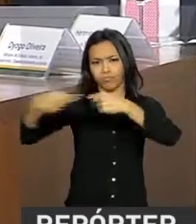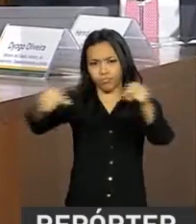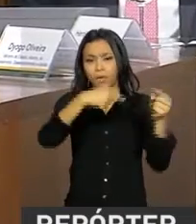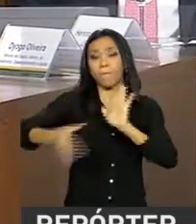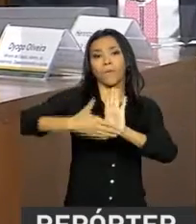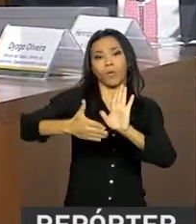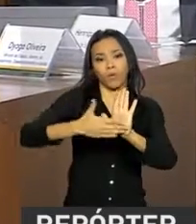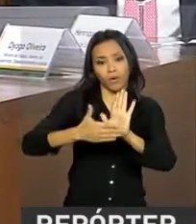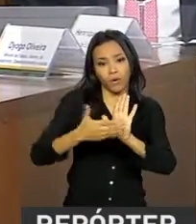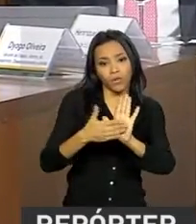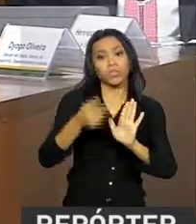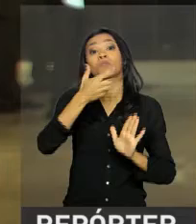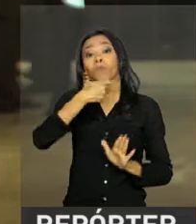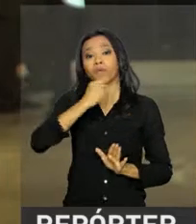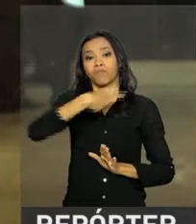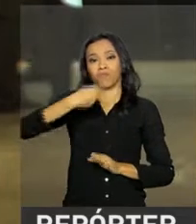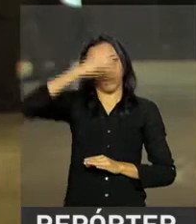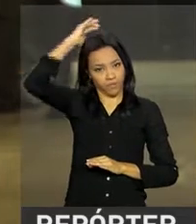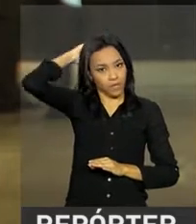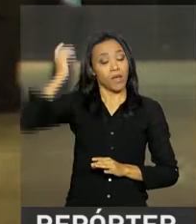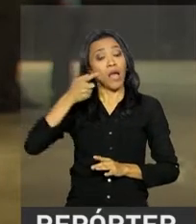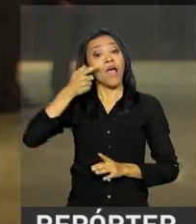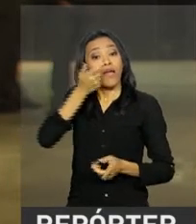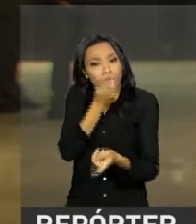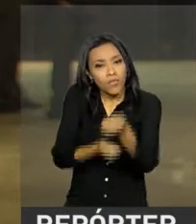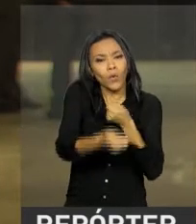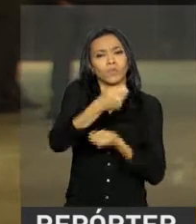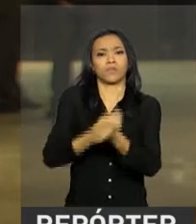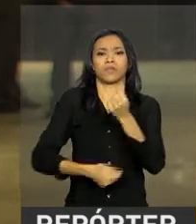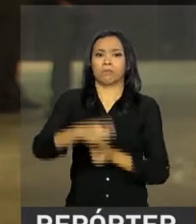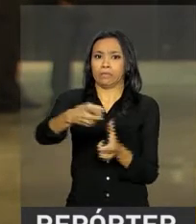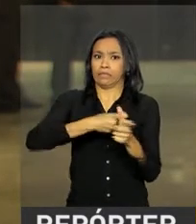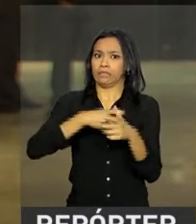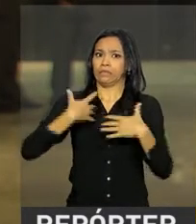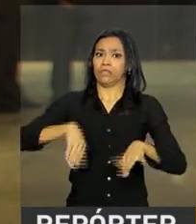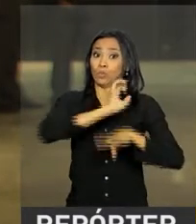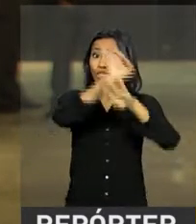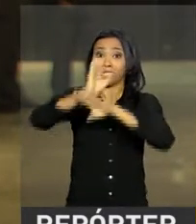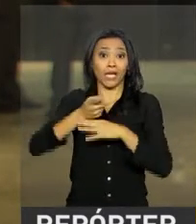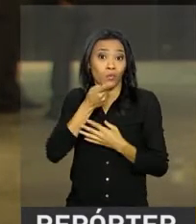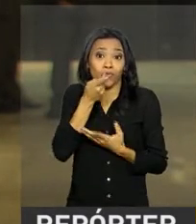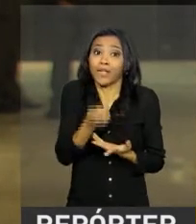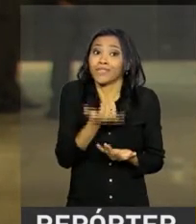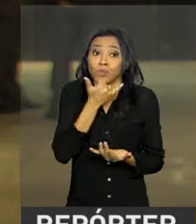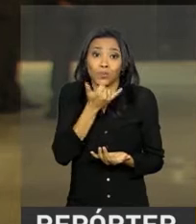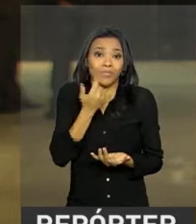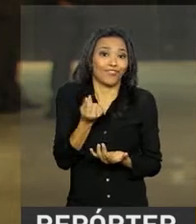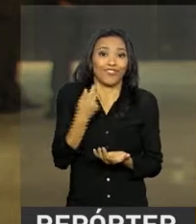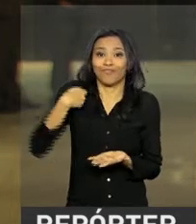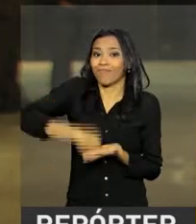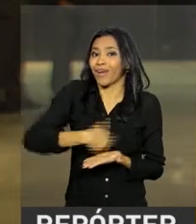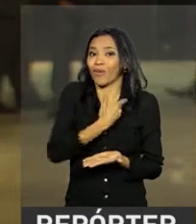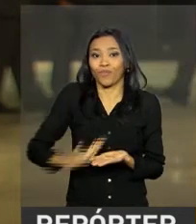o presidente em exercício é o temer a renegociação da dívida acontece porque os estados alegam não ter dinheiro para pagar o que devem